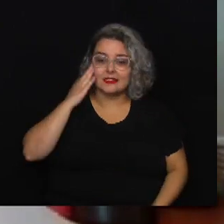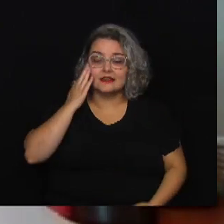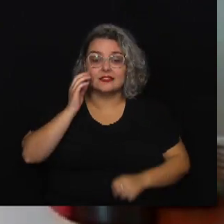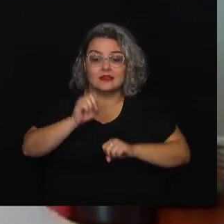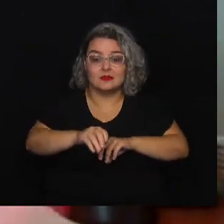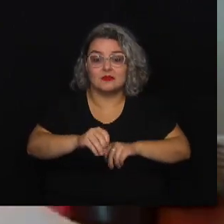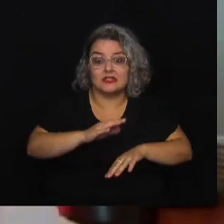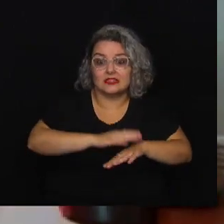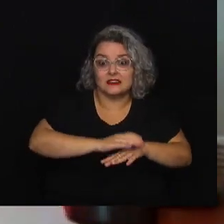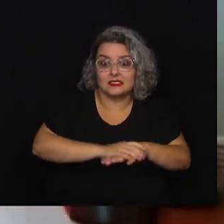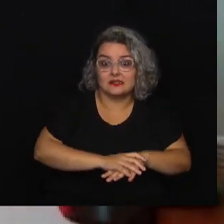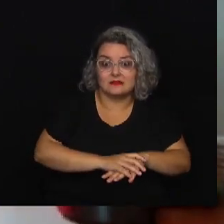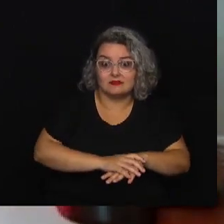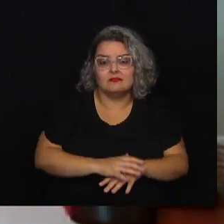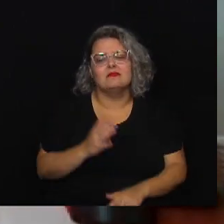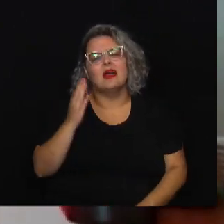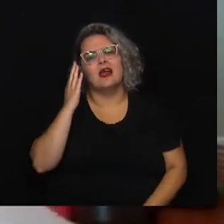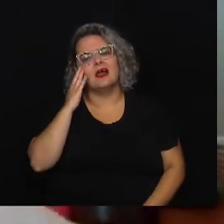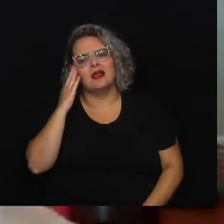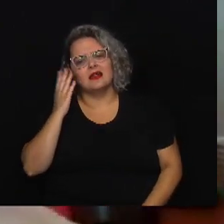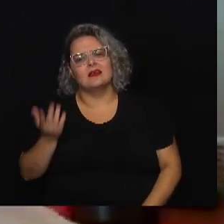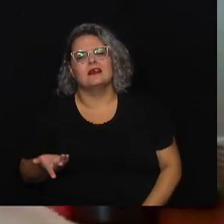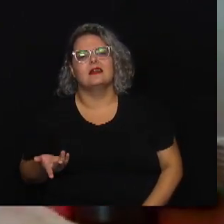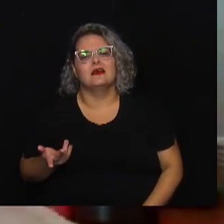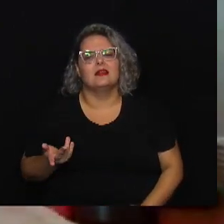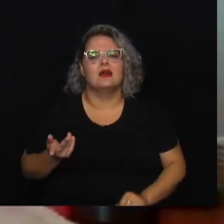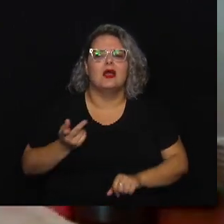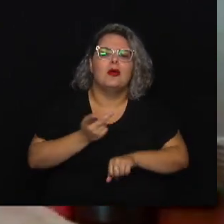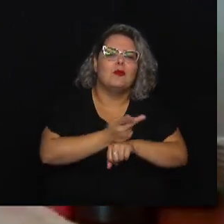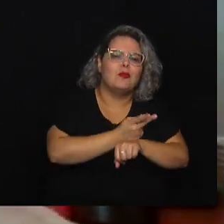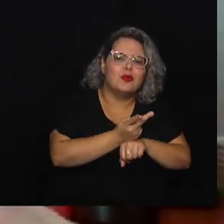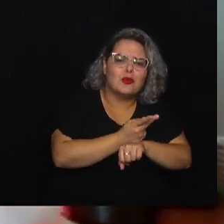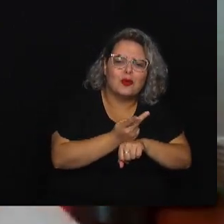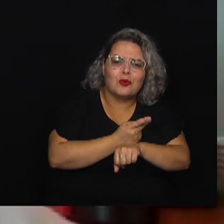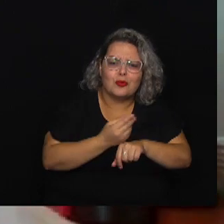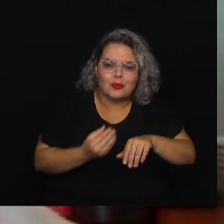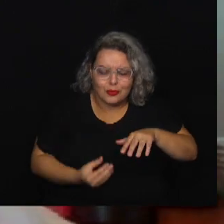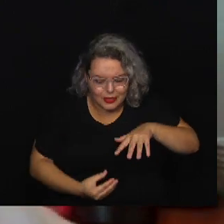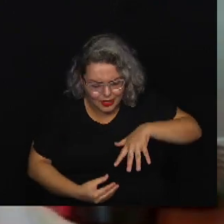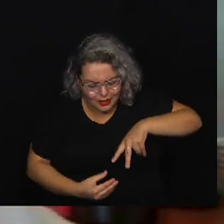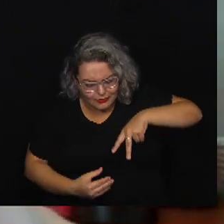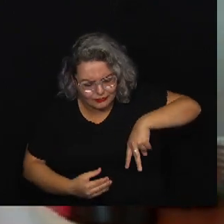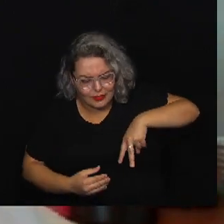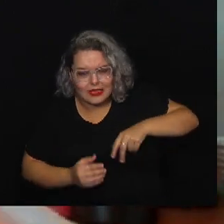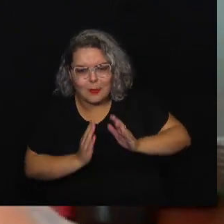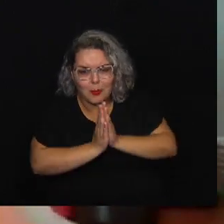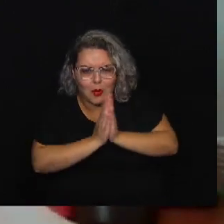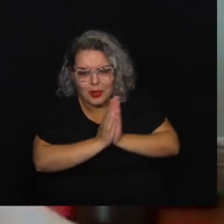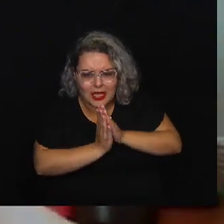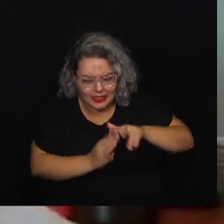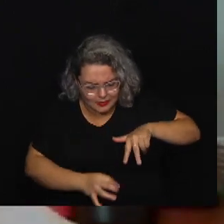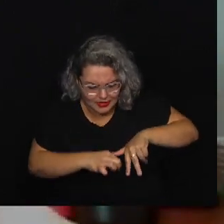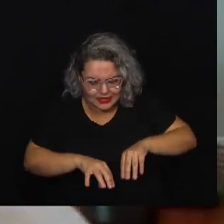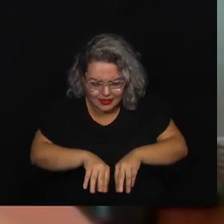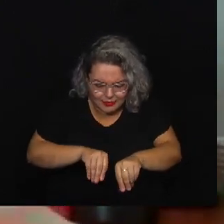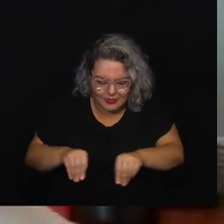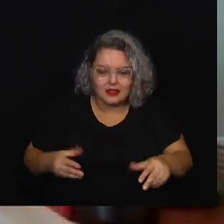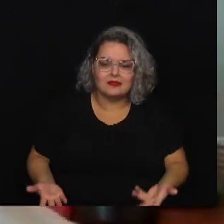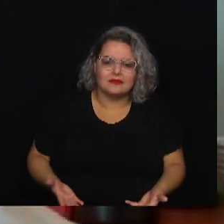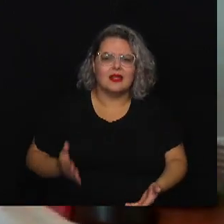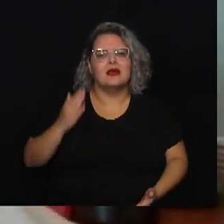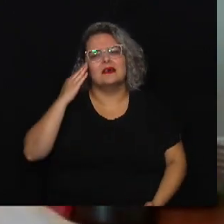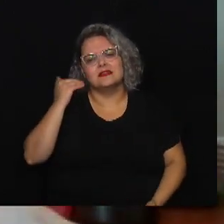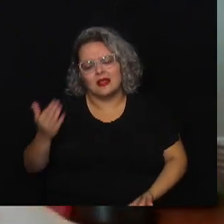matemática, mas sabe procurar o sapatinho da Barbie que sumiu lá no meio da areia também, É. né? E sabe acolher, sabe